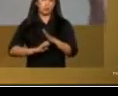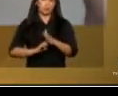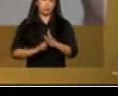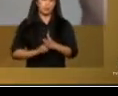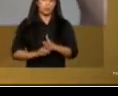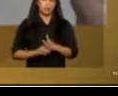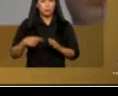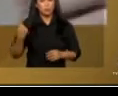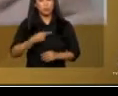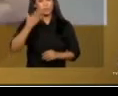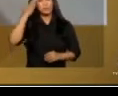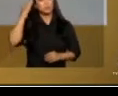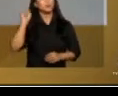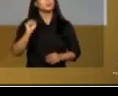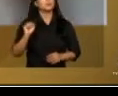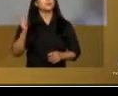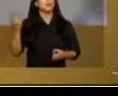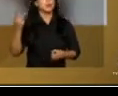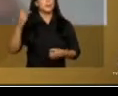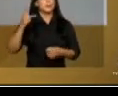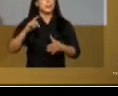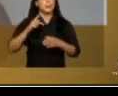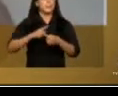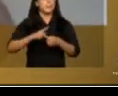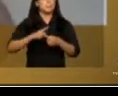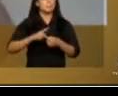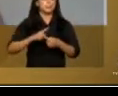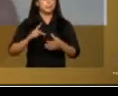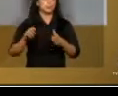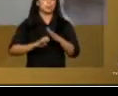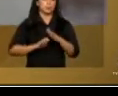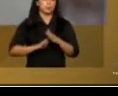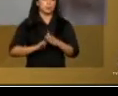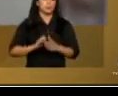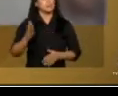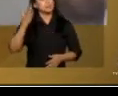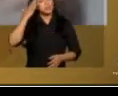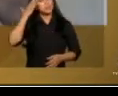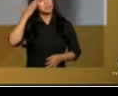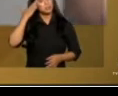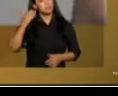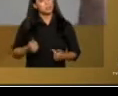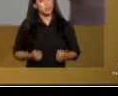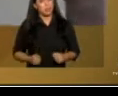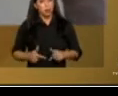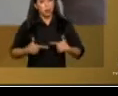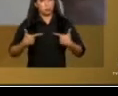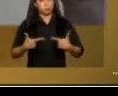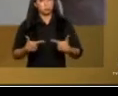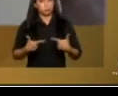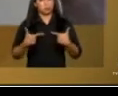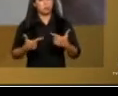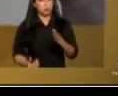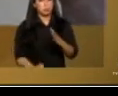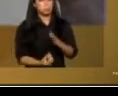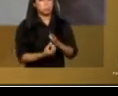disso, todos nós rememoramos as lutas em prol da criação do